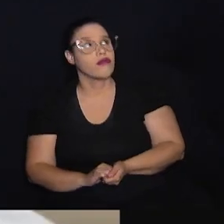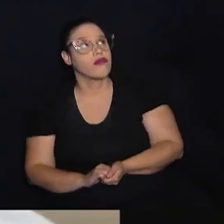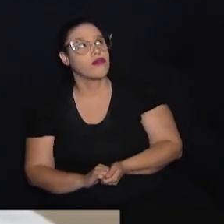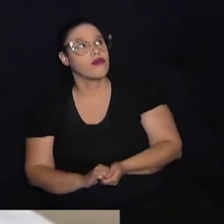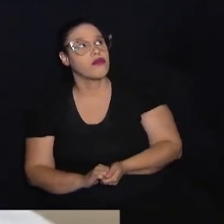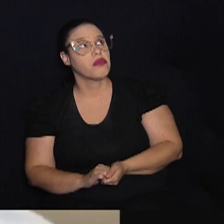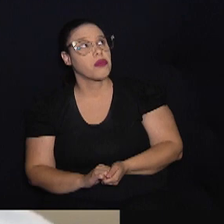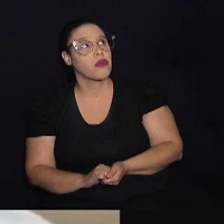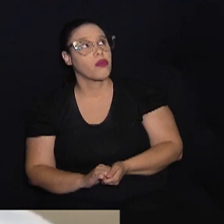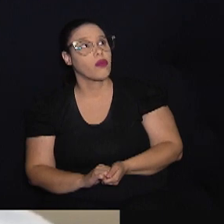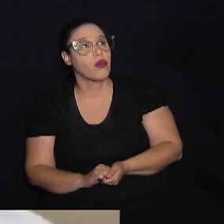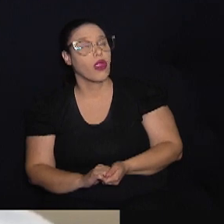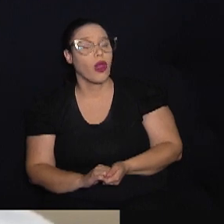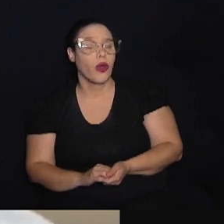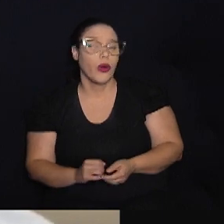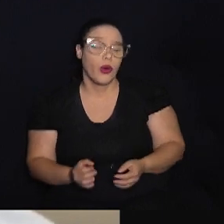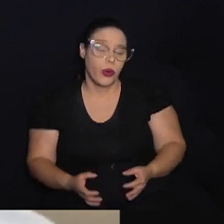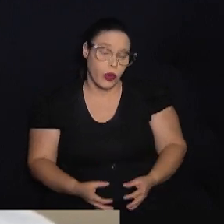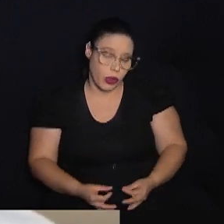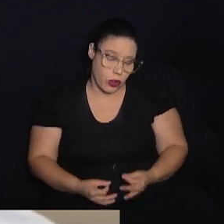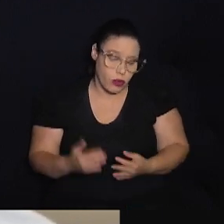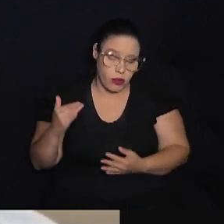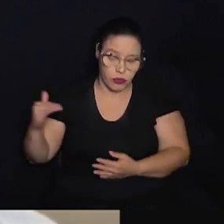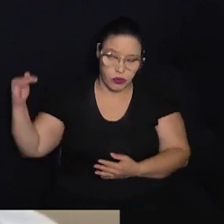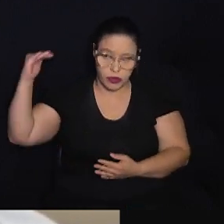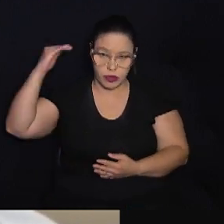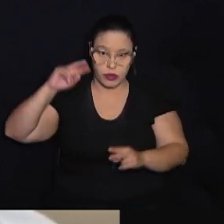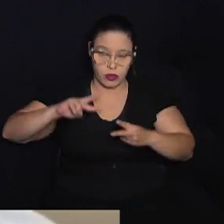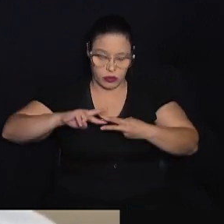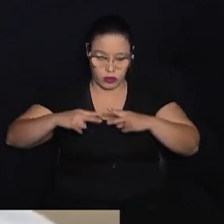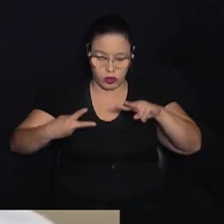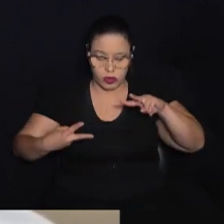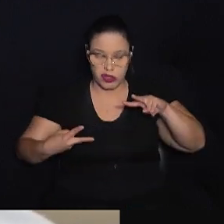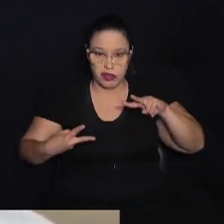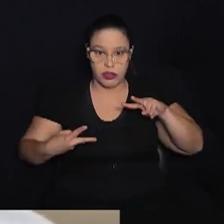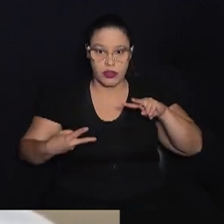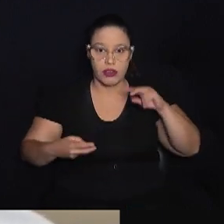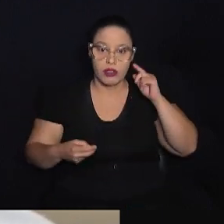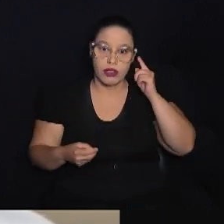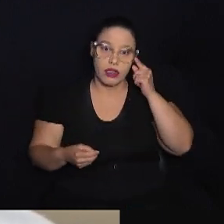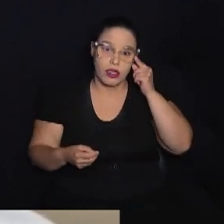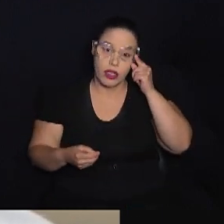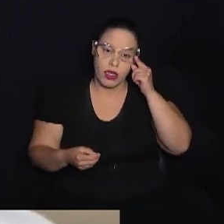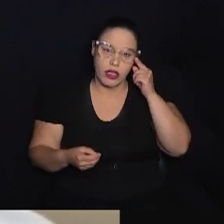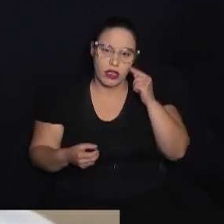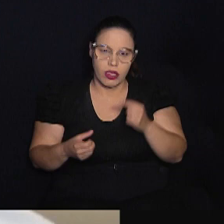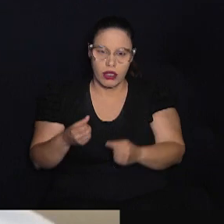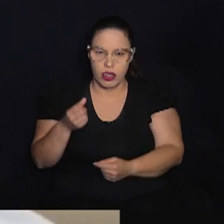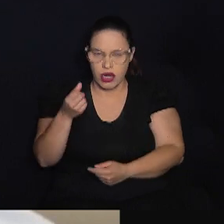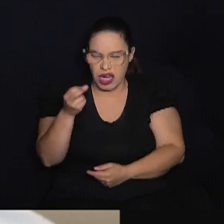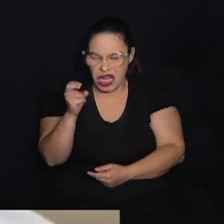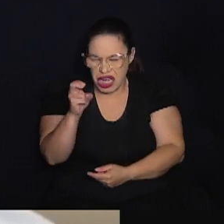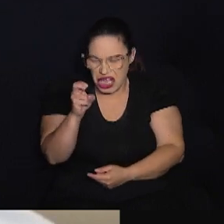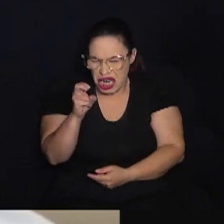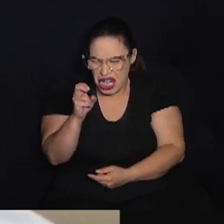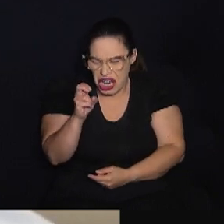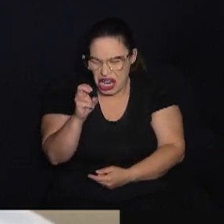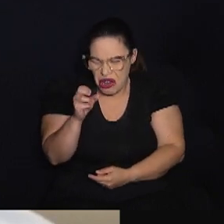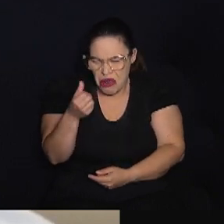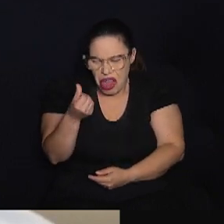Os tumores no adulto, a causa genética para os tumores de adulto é em torno de 5, no